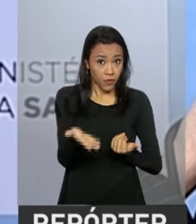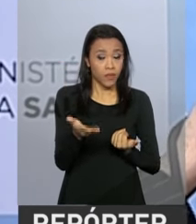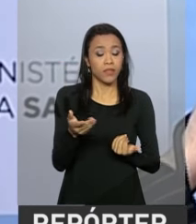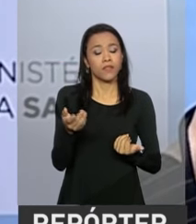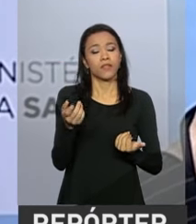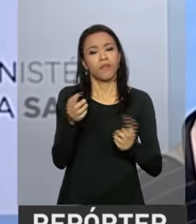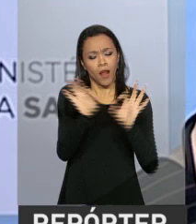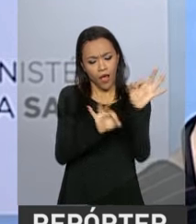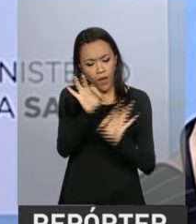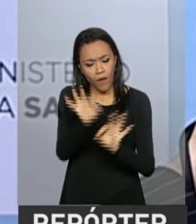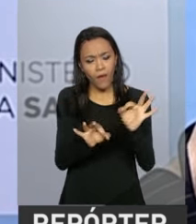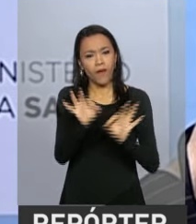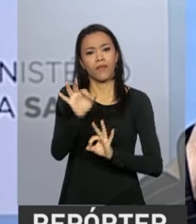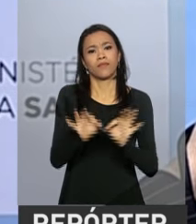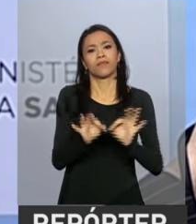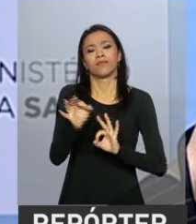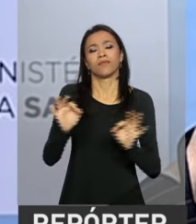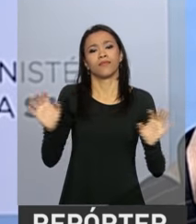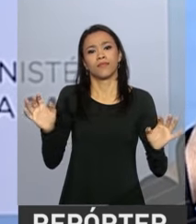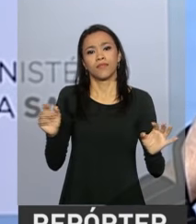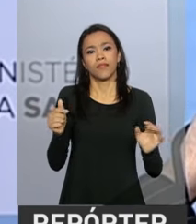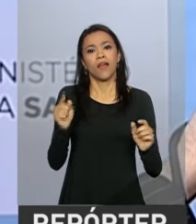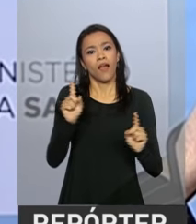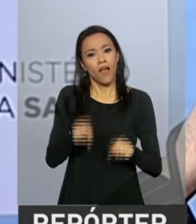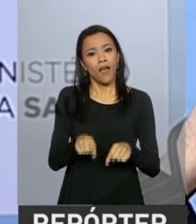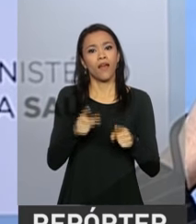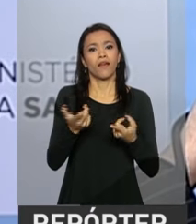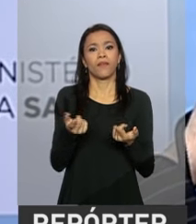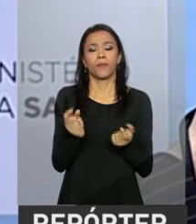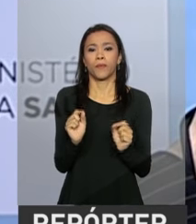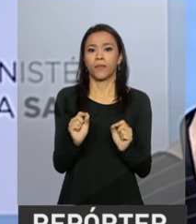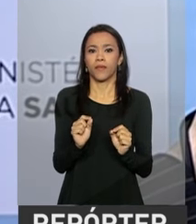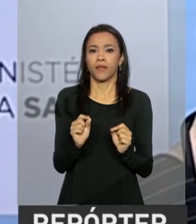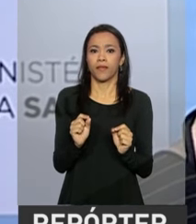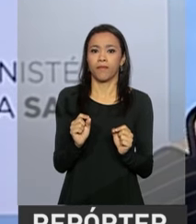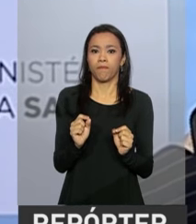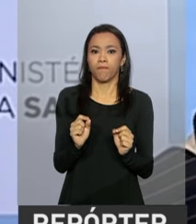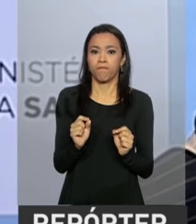completar toda a cobertura vacinal é, de alguma maneira,